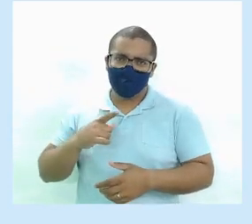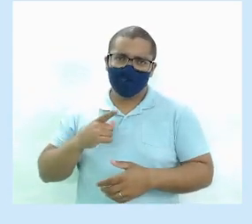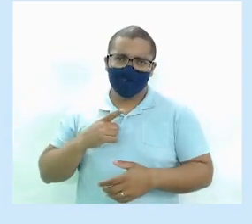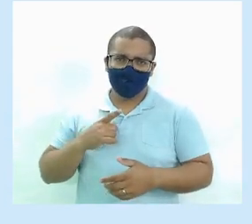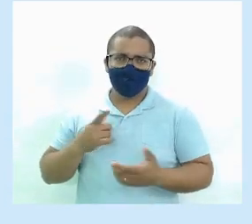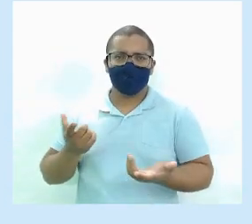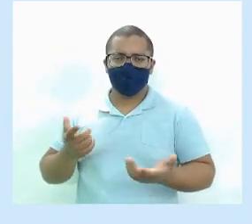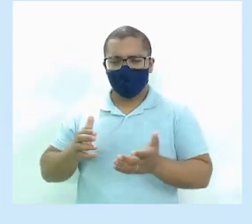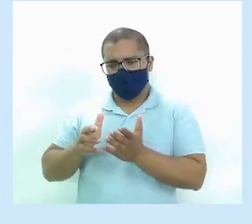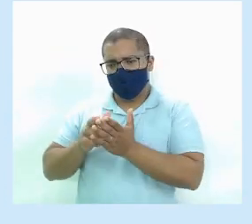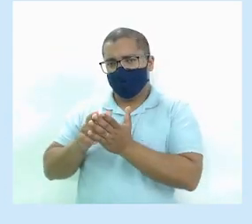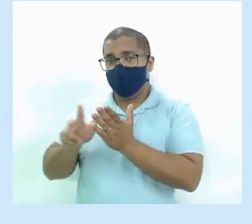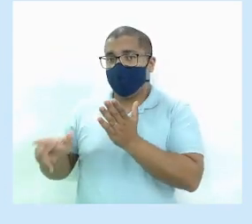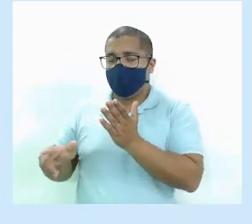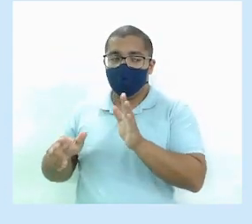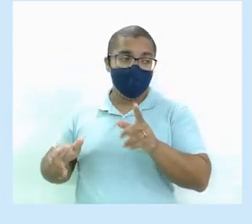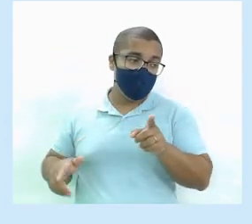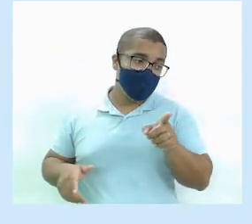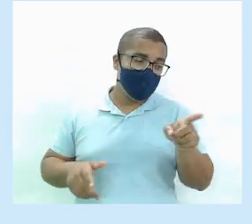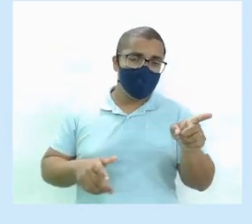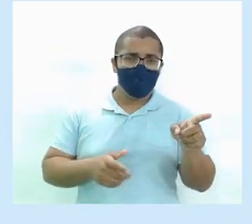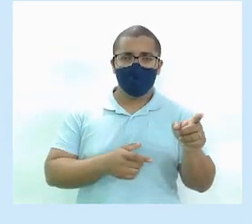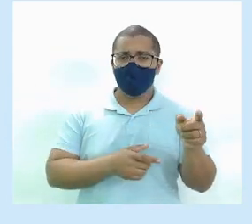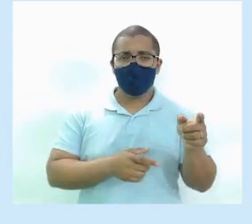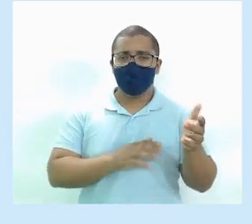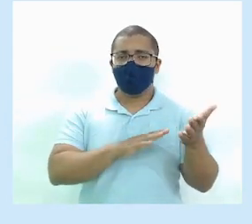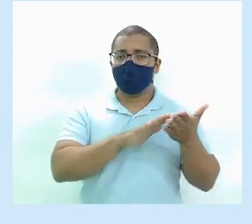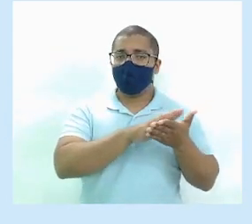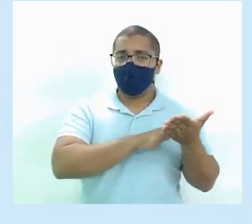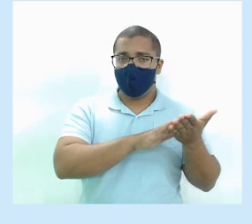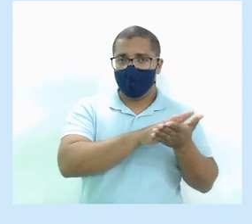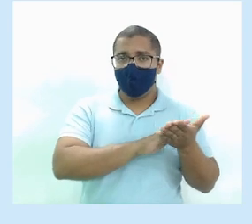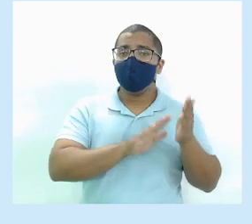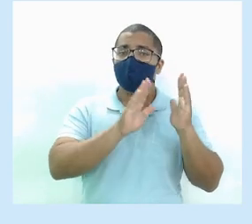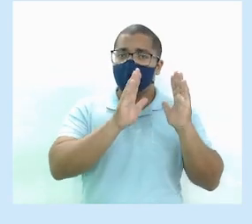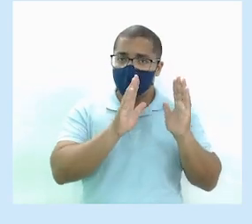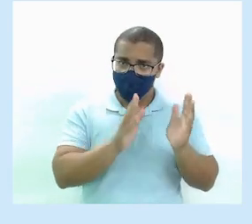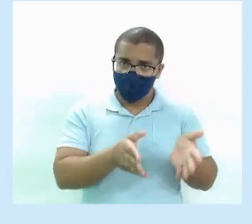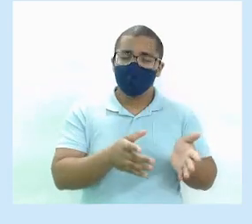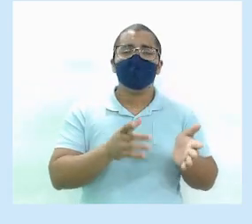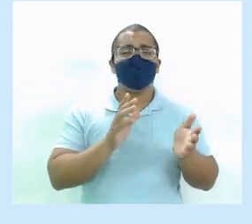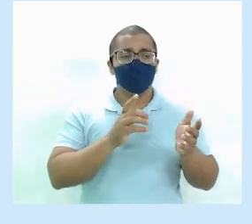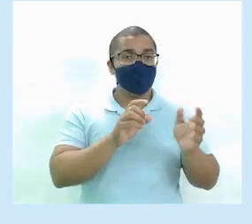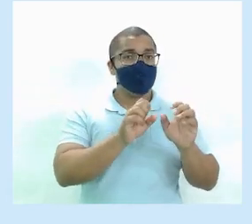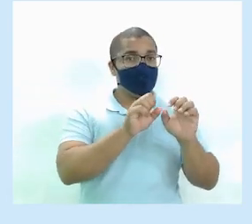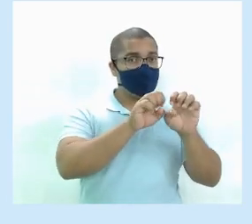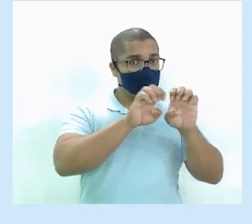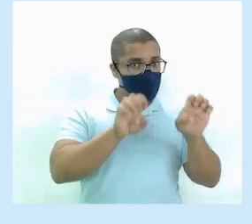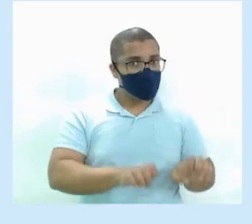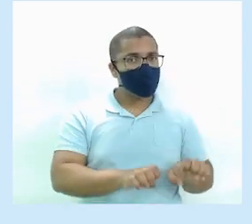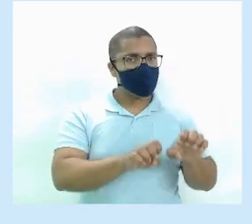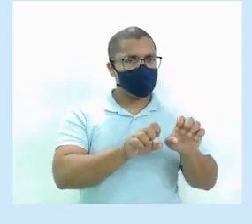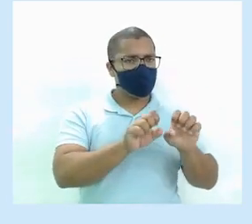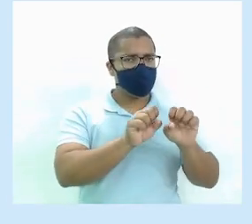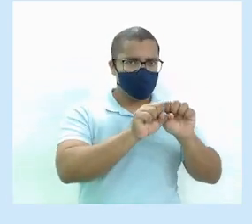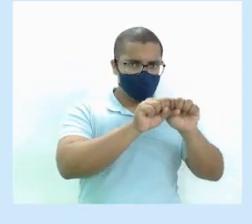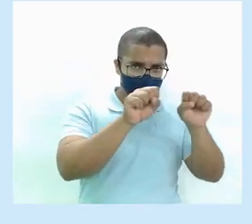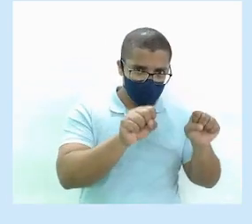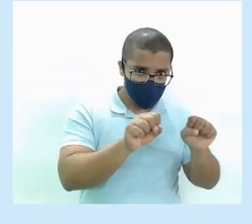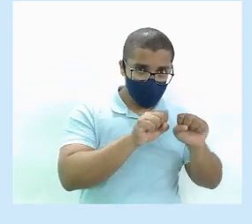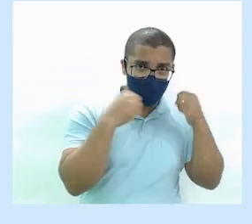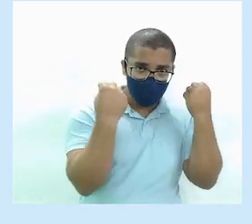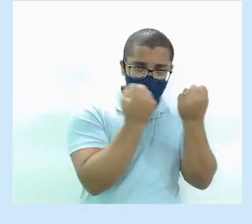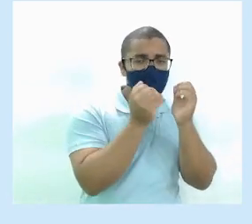de armamento, enquanto o outro não tinha. Mas ele já existia uma estrutura social e óbvio que por estarem